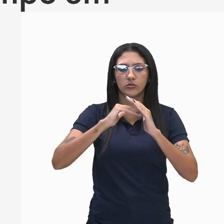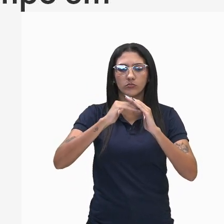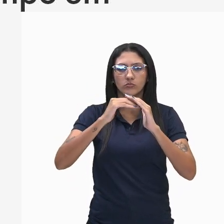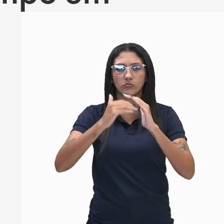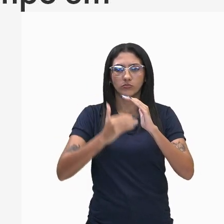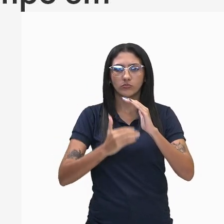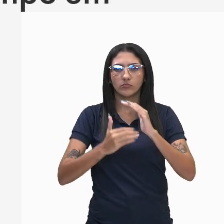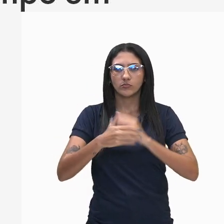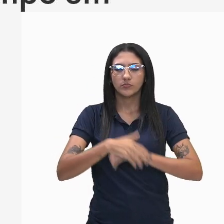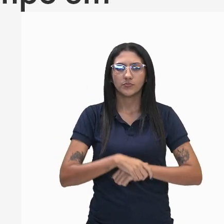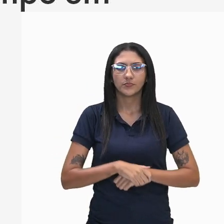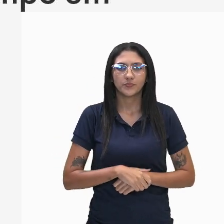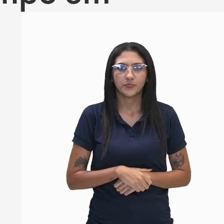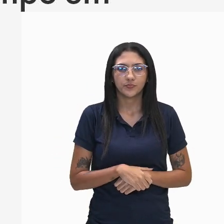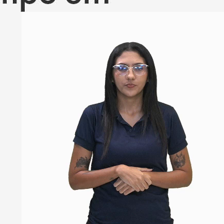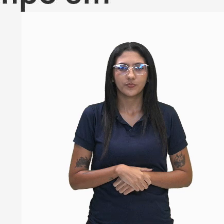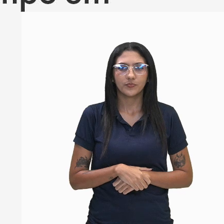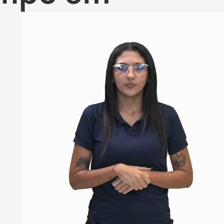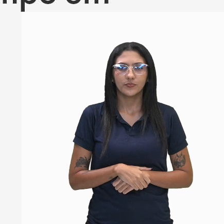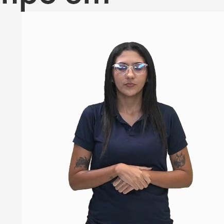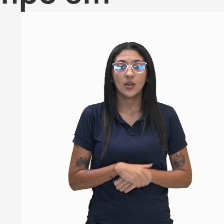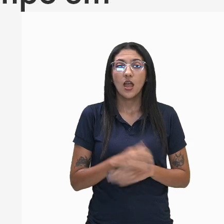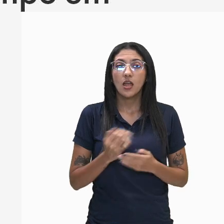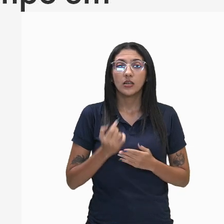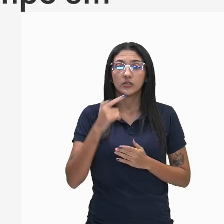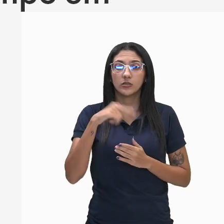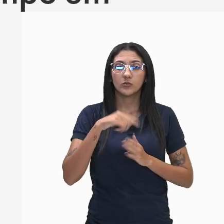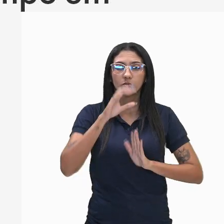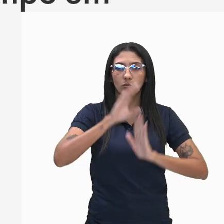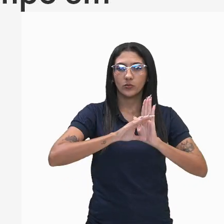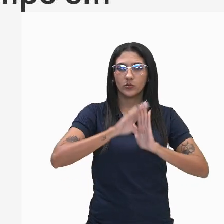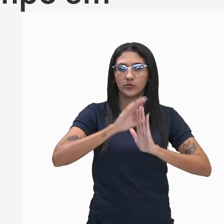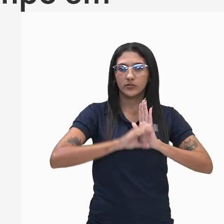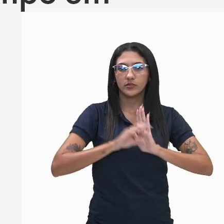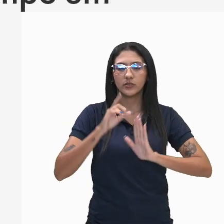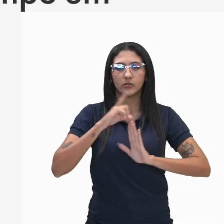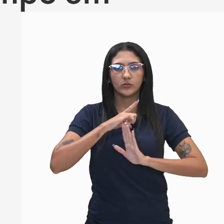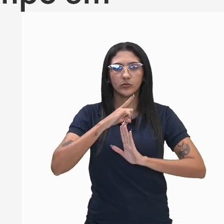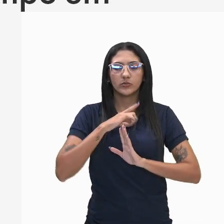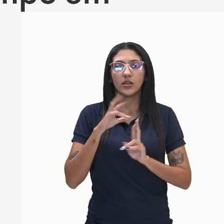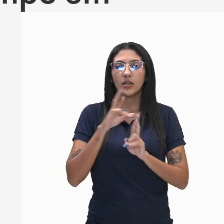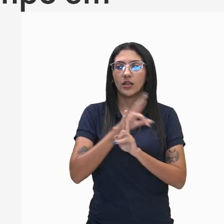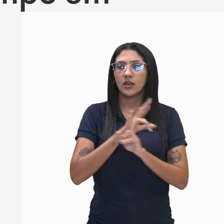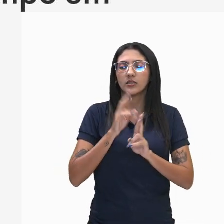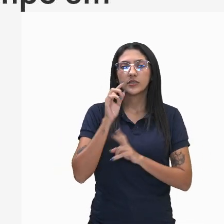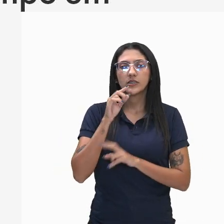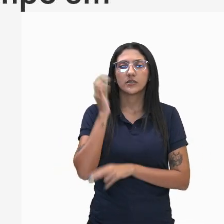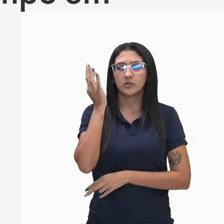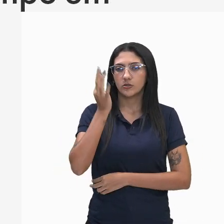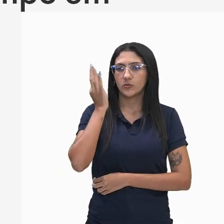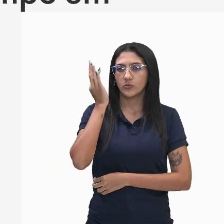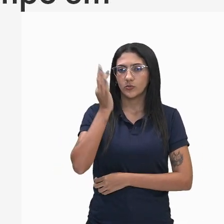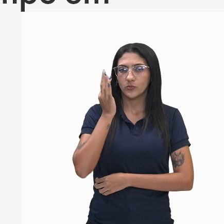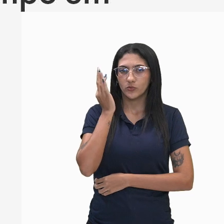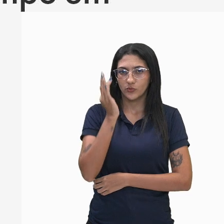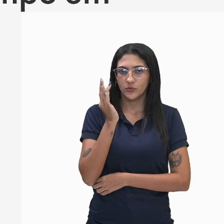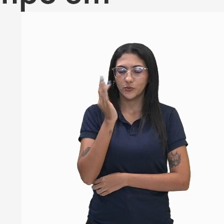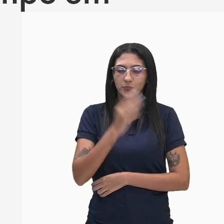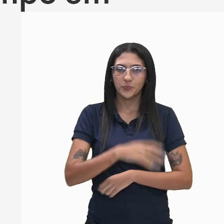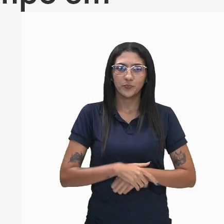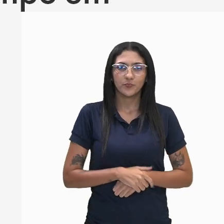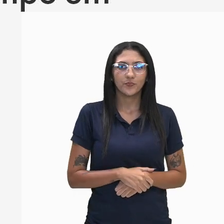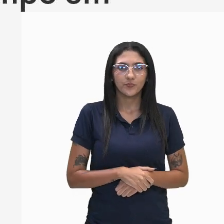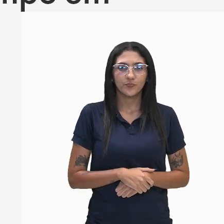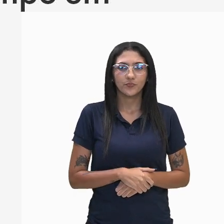do magma. Tá? Então, esse é o conceito que está relacionado à teoria das placas tectônicas, né? Então, a